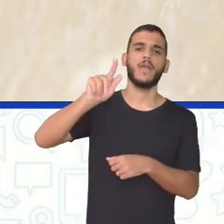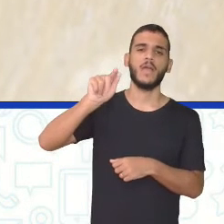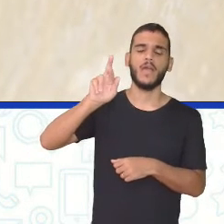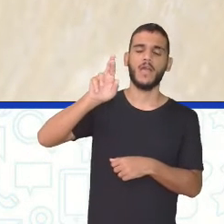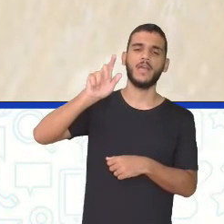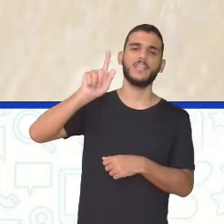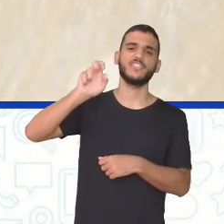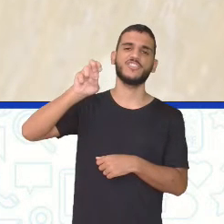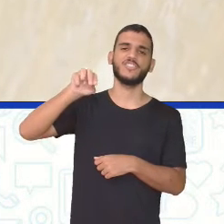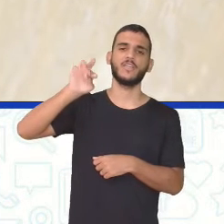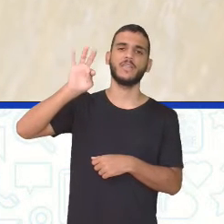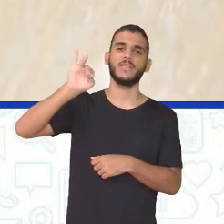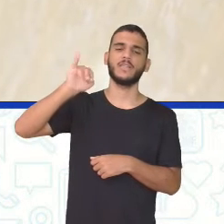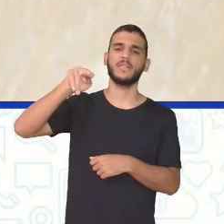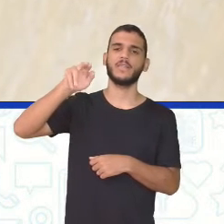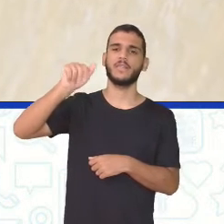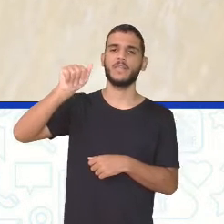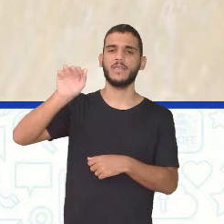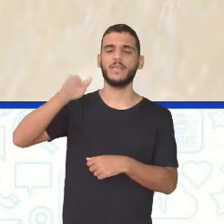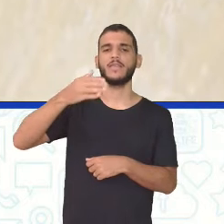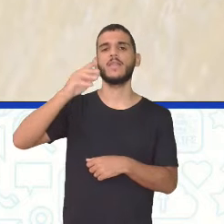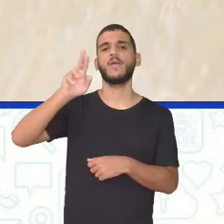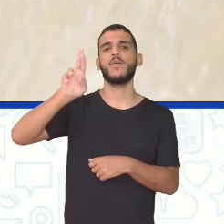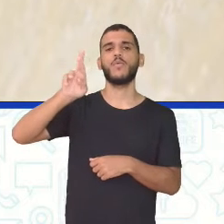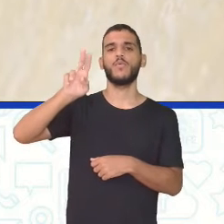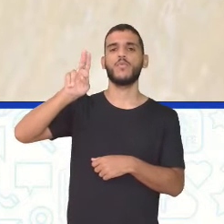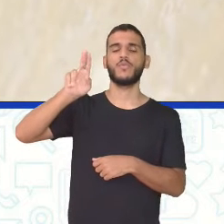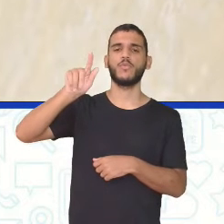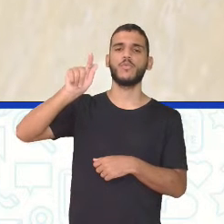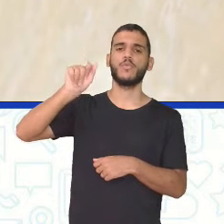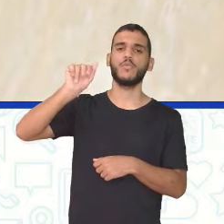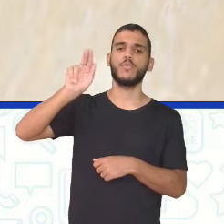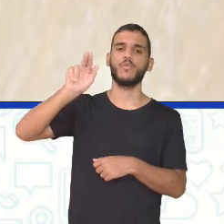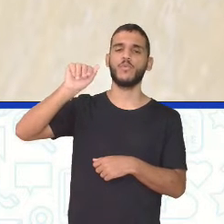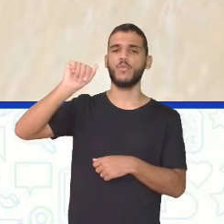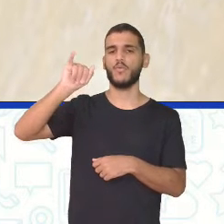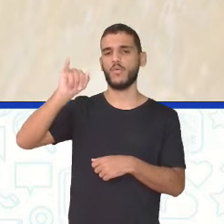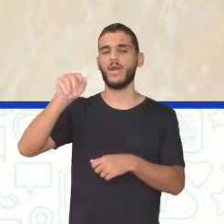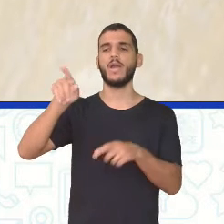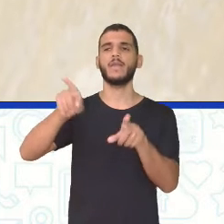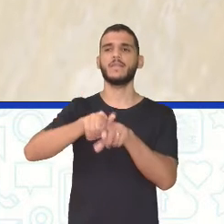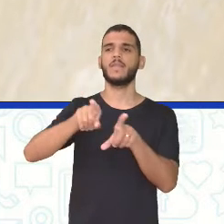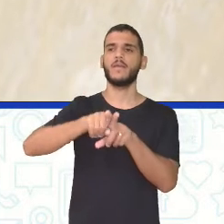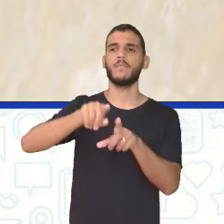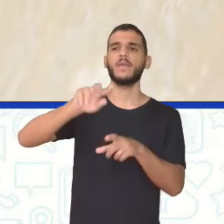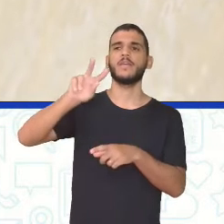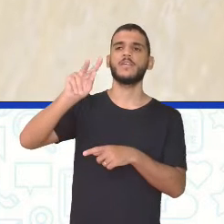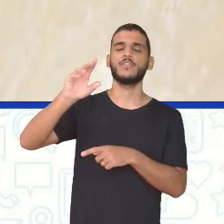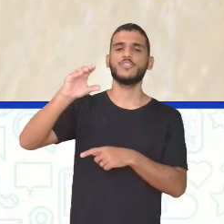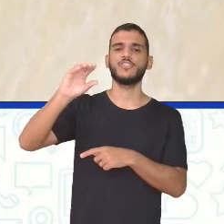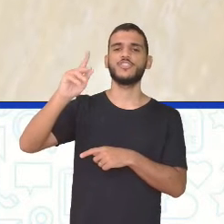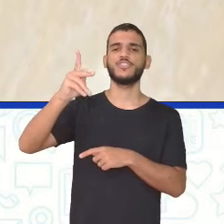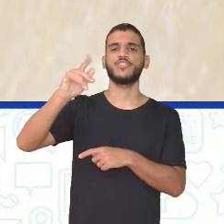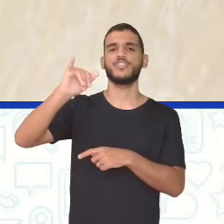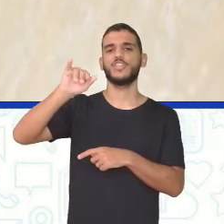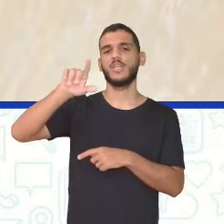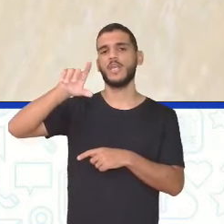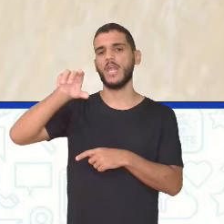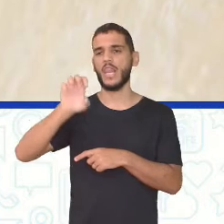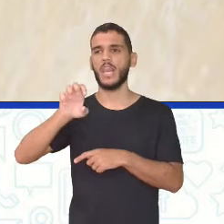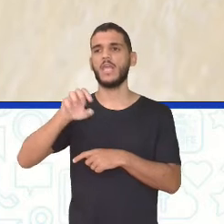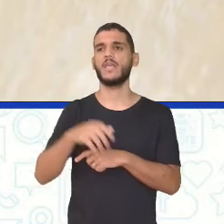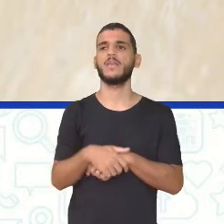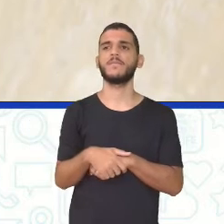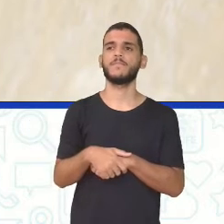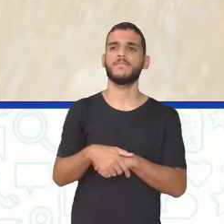escuros, são os melhores IDHs, né? O Chile sendo aí o primeiro, né, ocupando a primeira colocação no